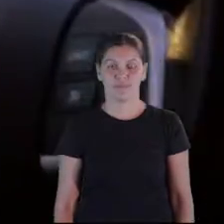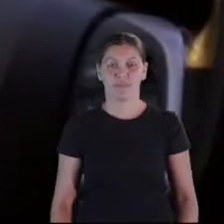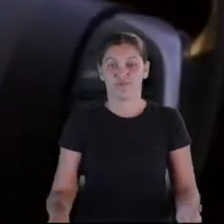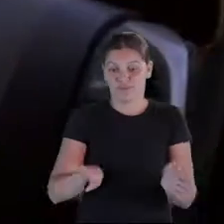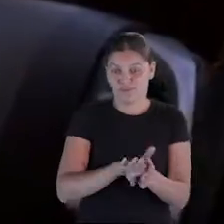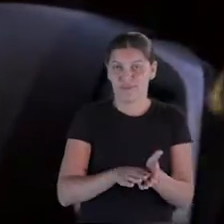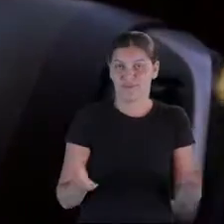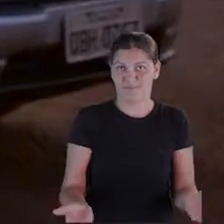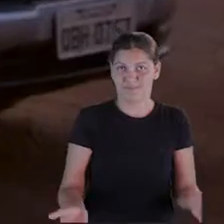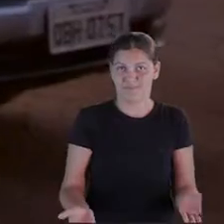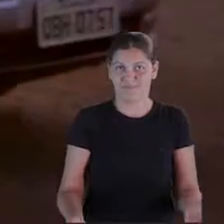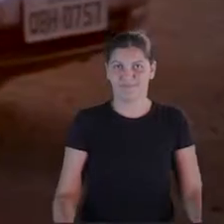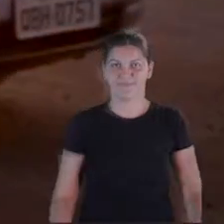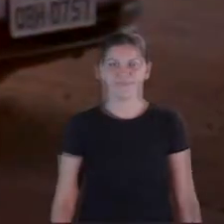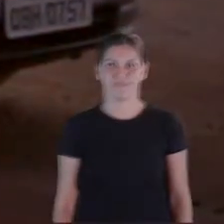Chegamos.